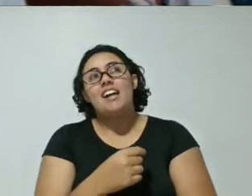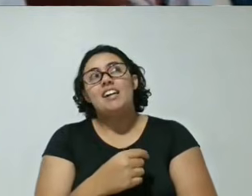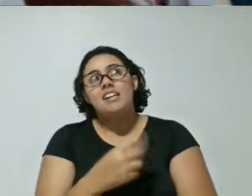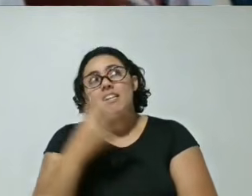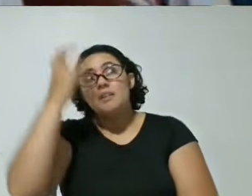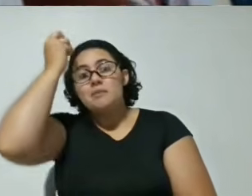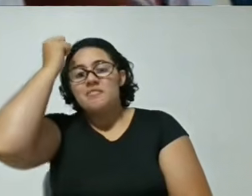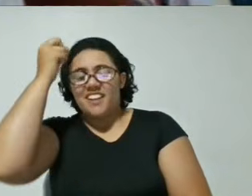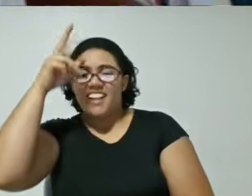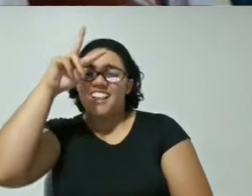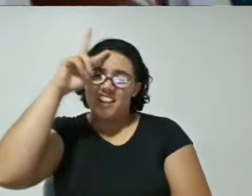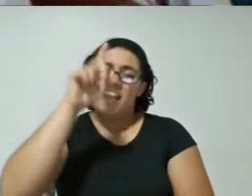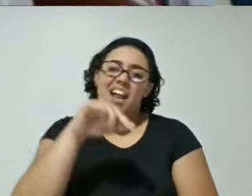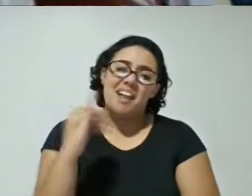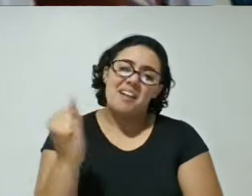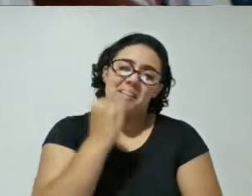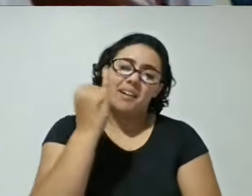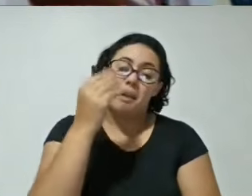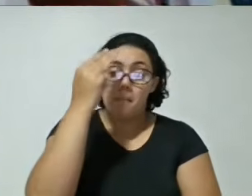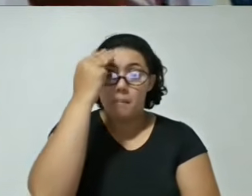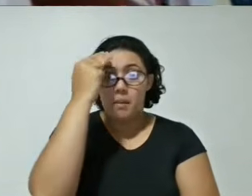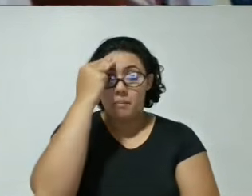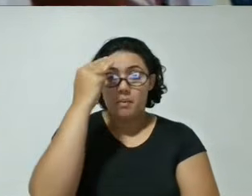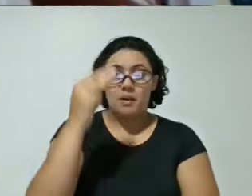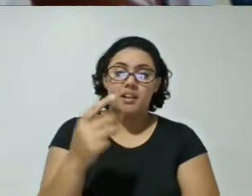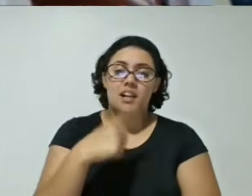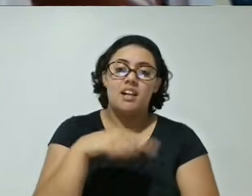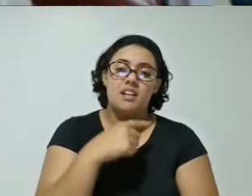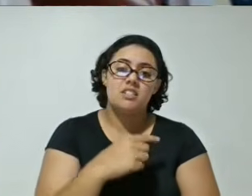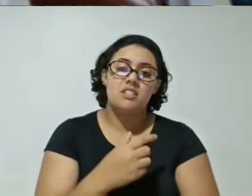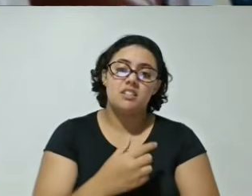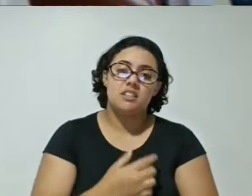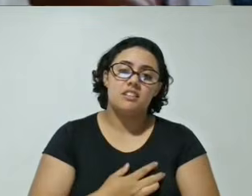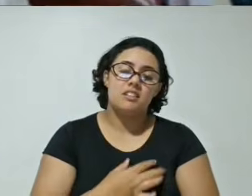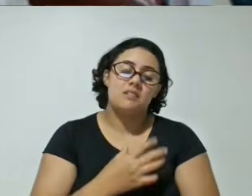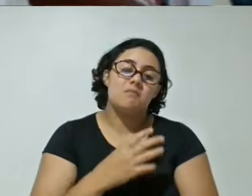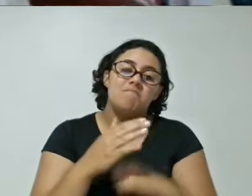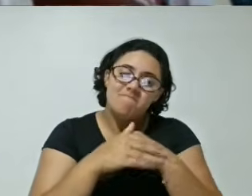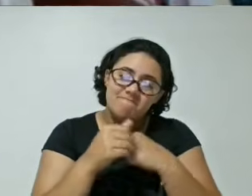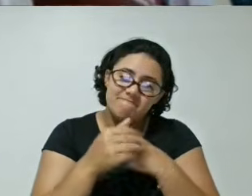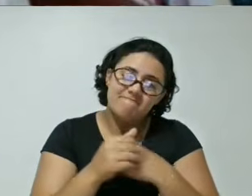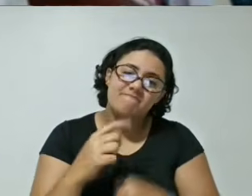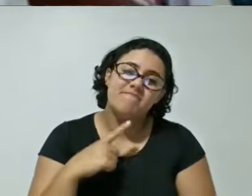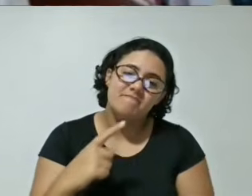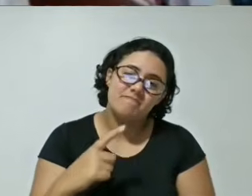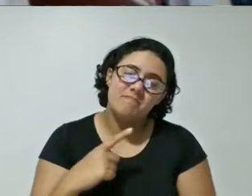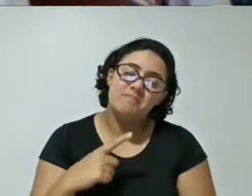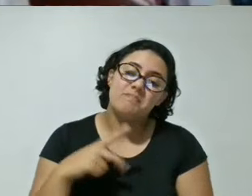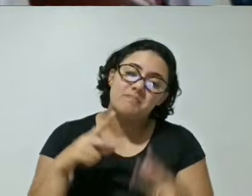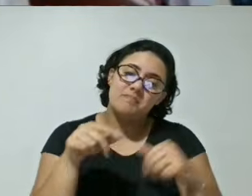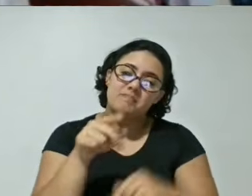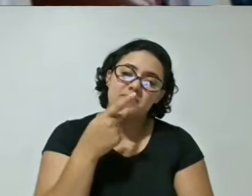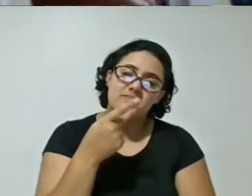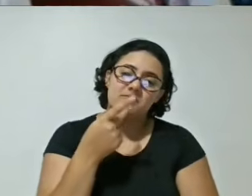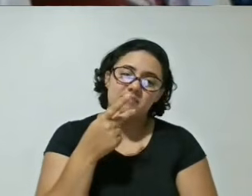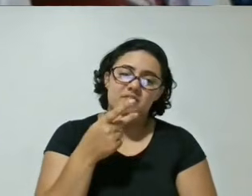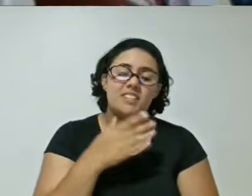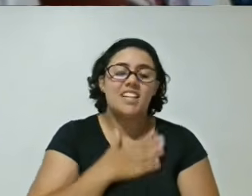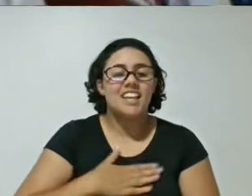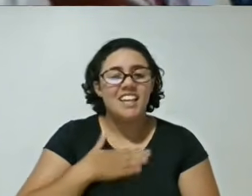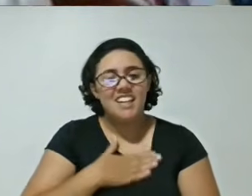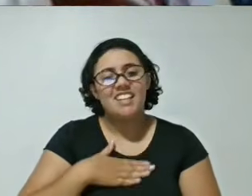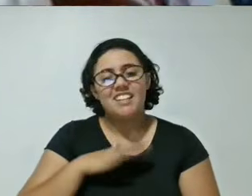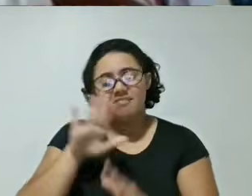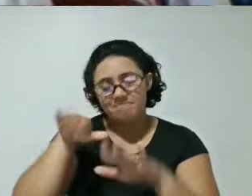alguma forma, né? E são memórias também, não deixam de ser memórias afetivas, né? Como você falou aí da nossa querida e saudosa